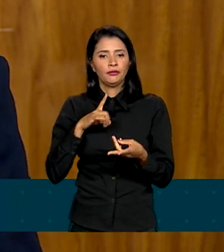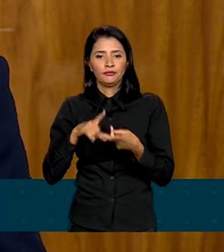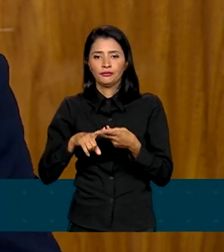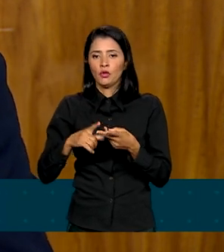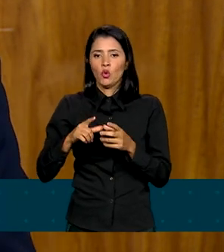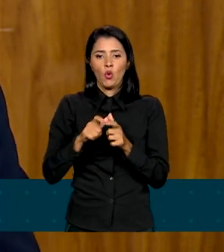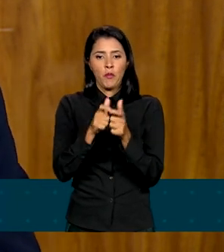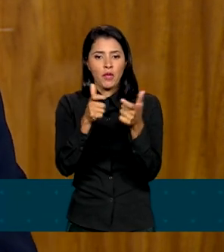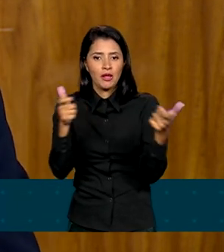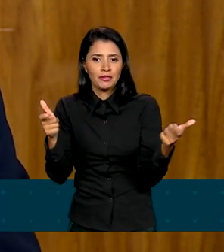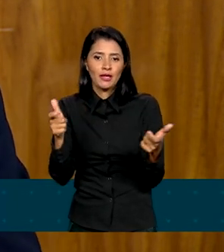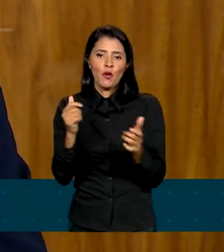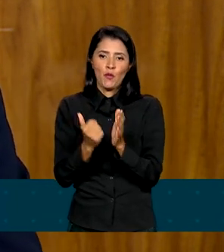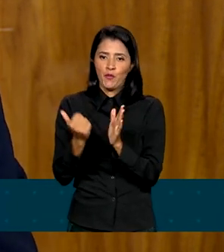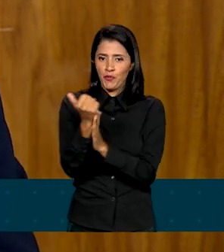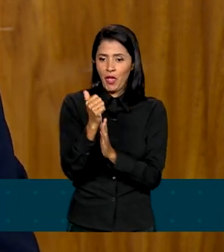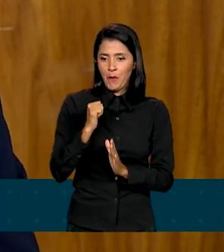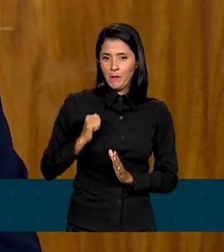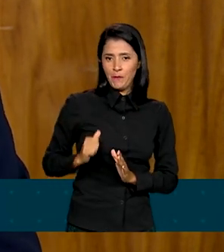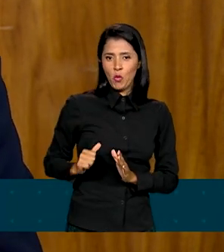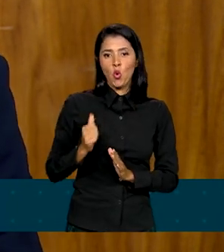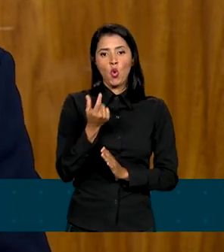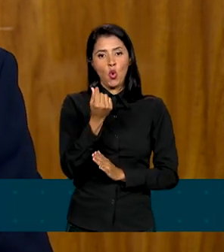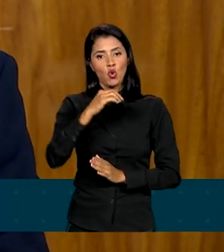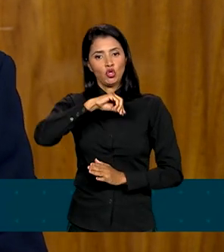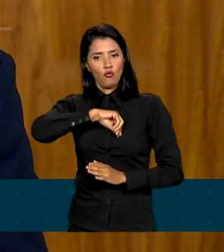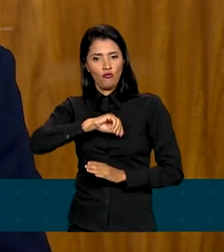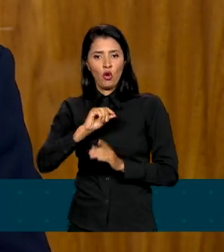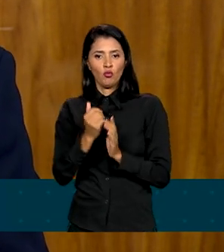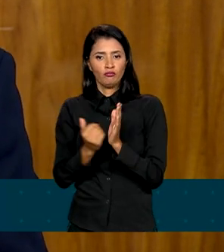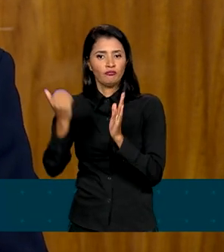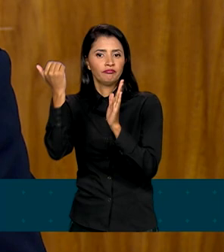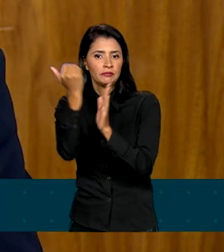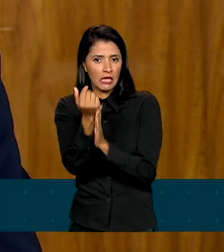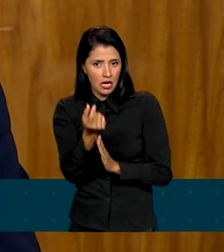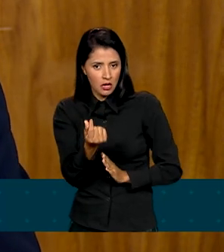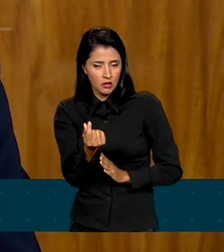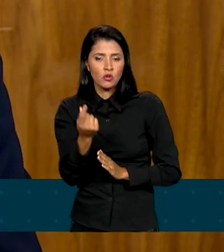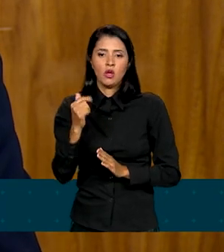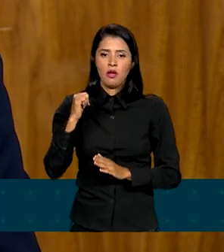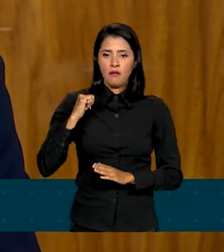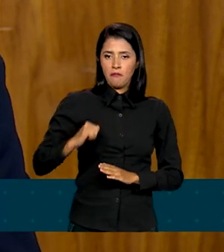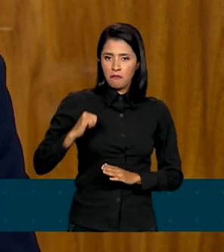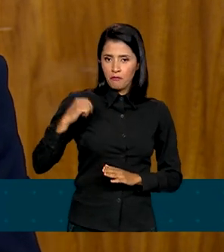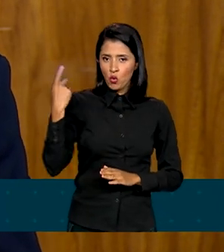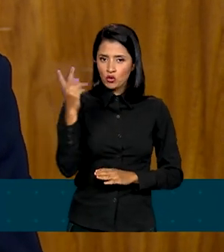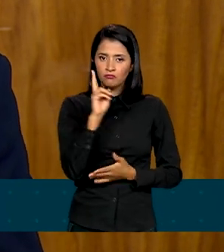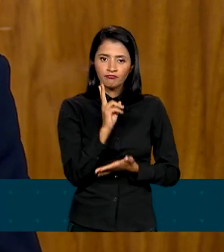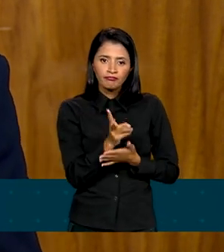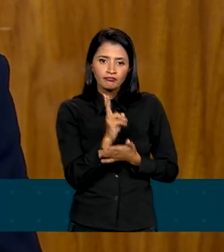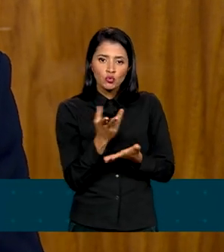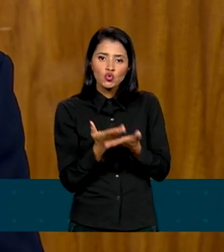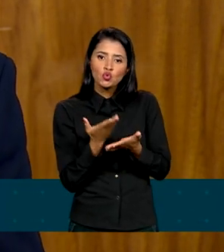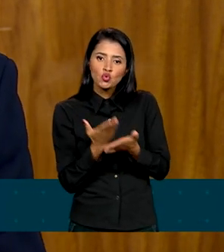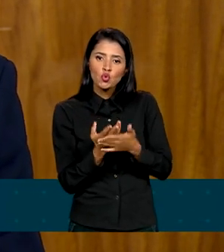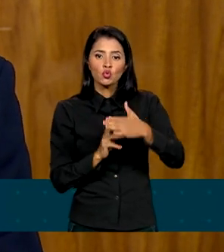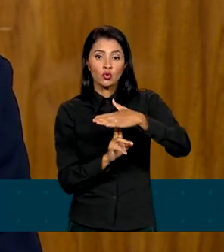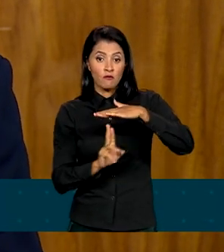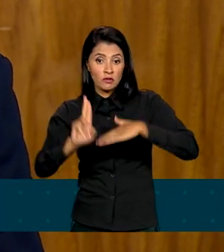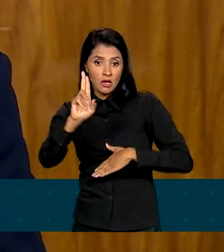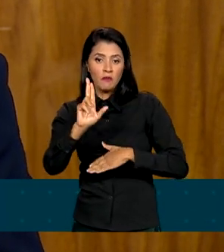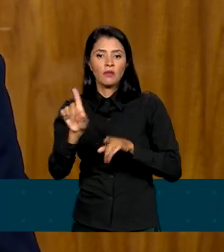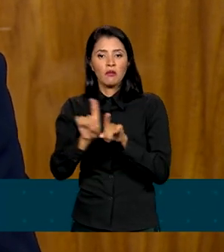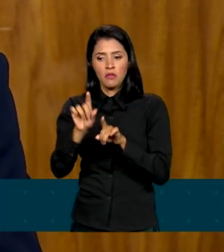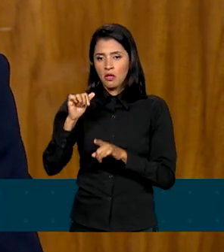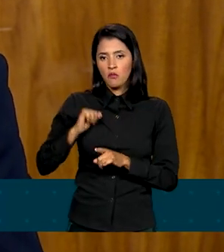bolsas, que há mais de 10 anos não eram reajustados nesse país, as bolsas de permanência nas universidades, as bolsas de